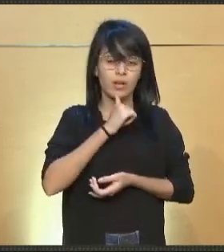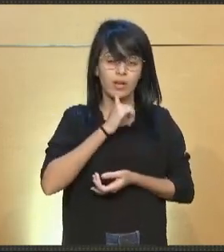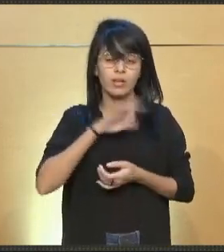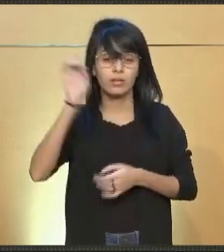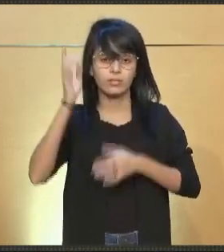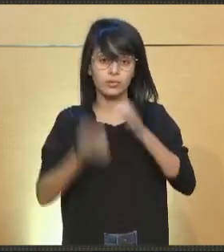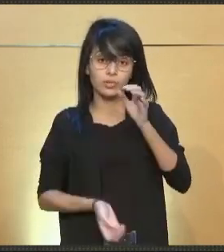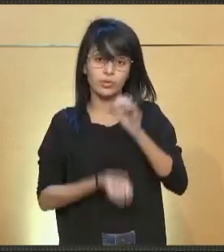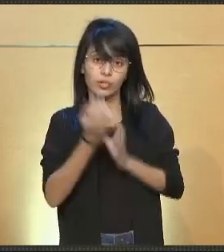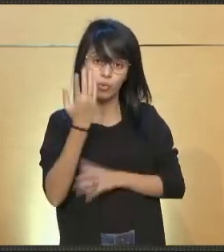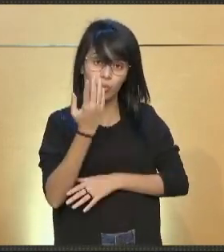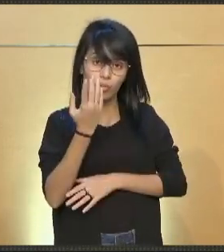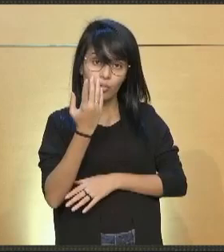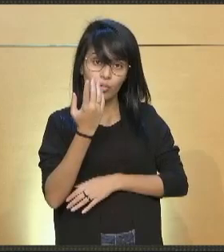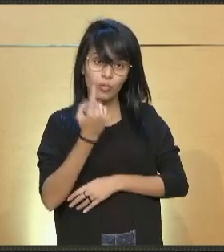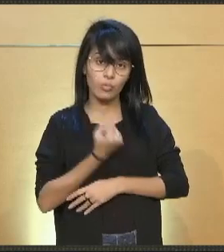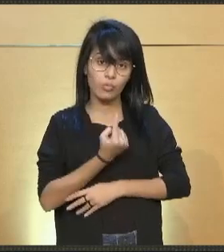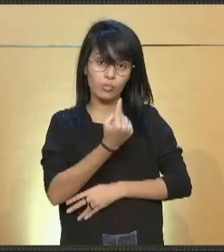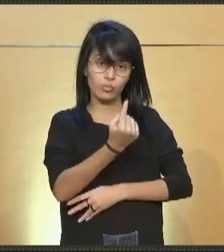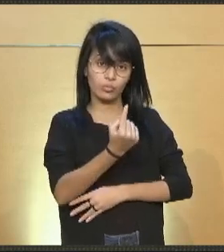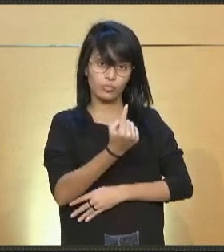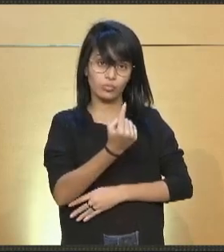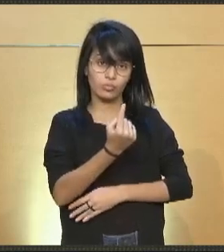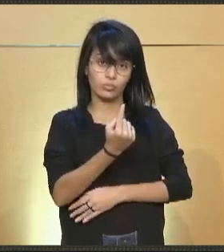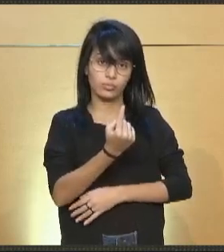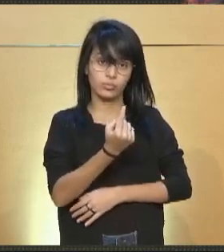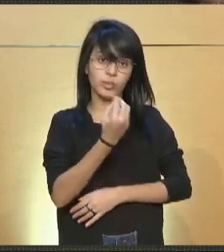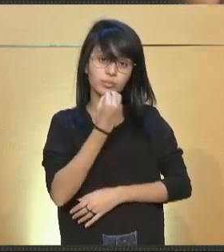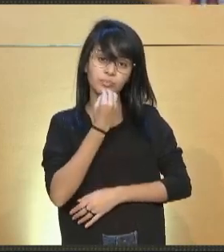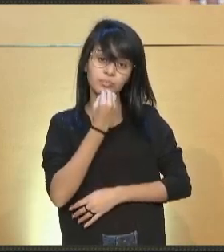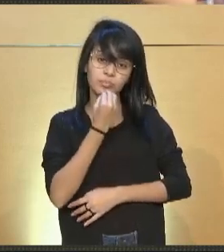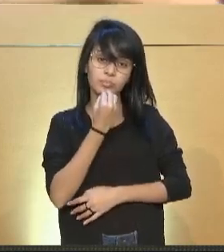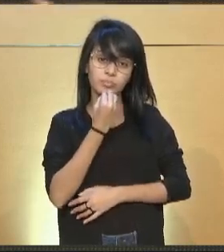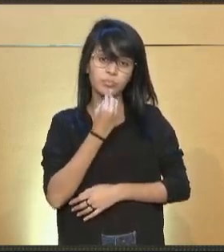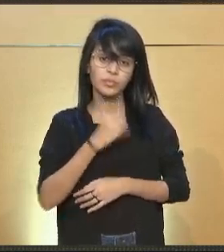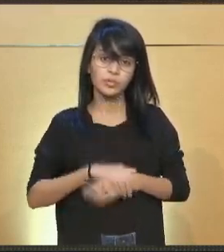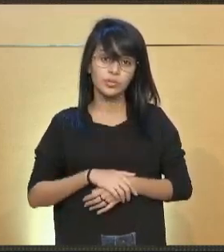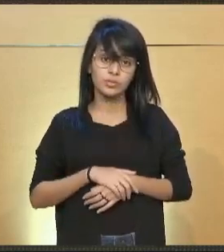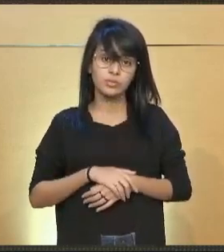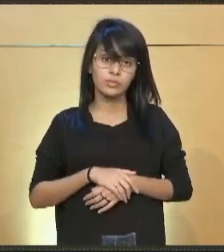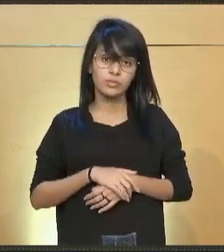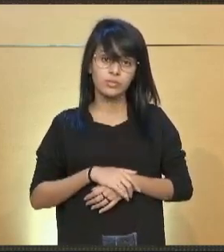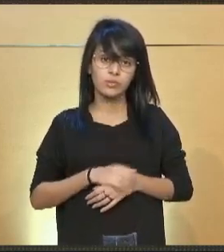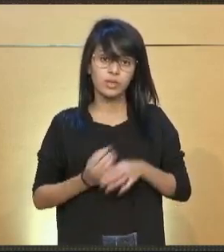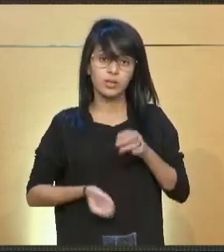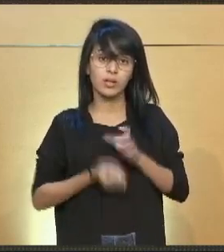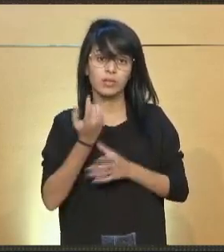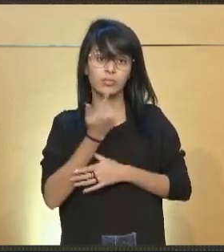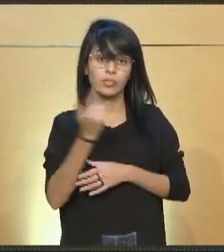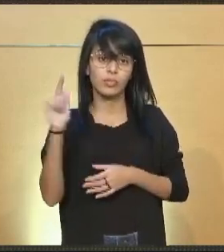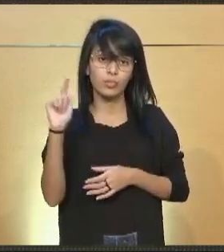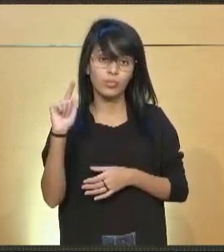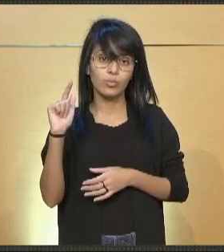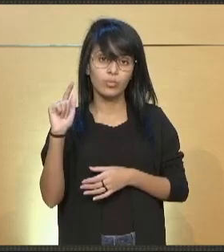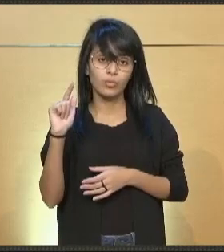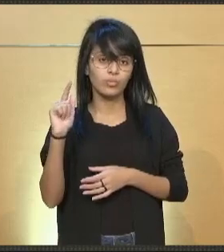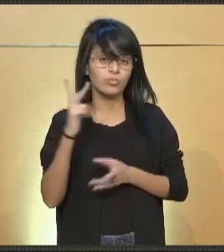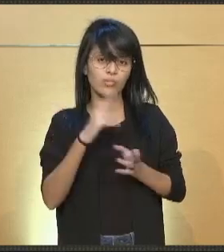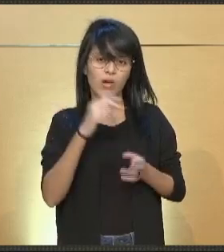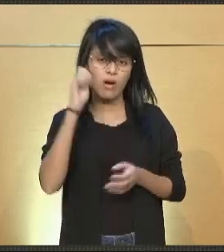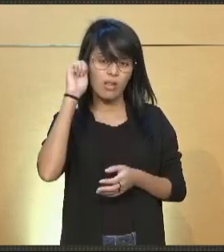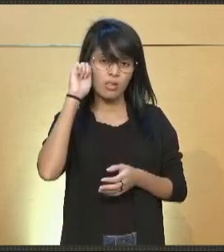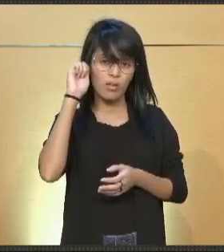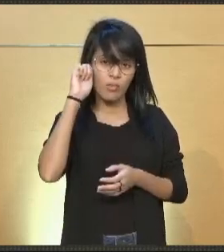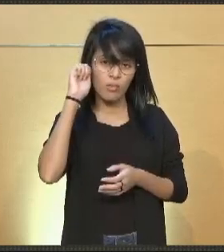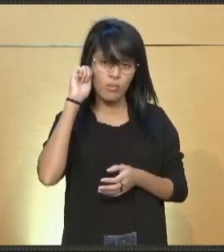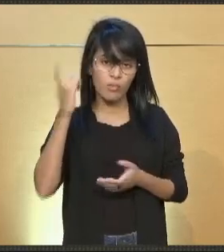criou um. Deus precisa ter criado, ter feito outro boneco do barro e ter enchido novamente como fez com Adão.